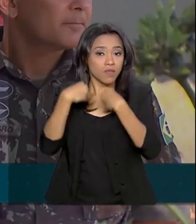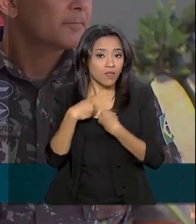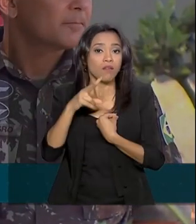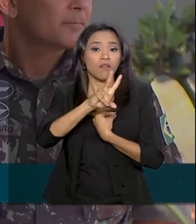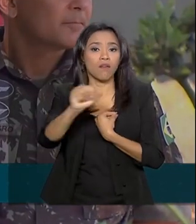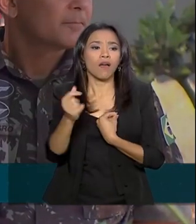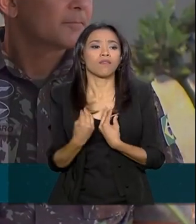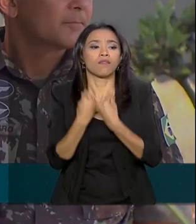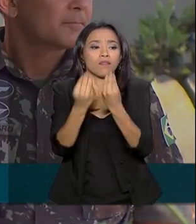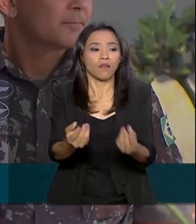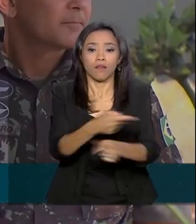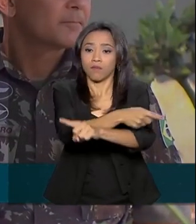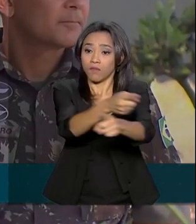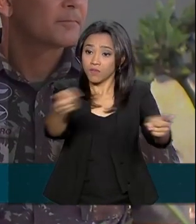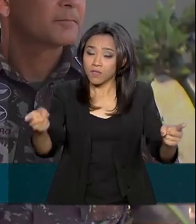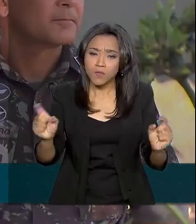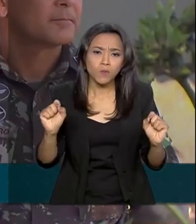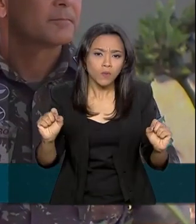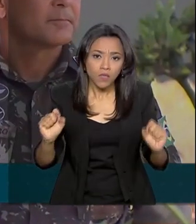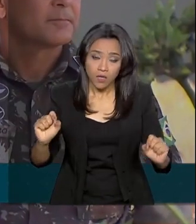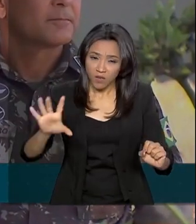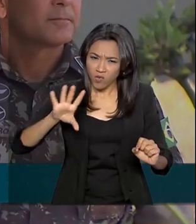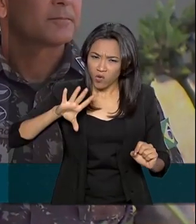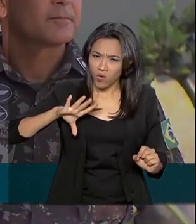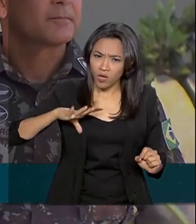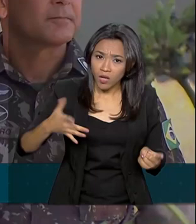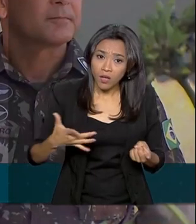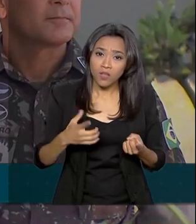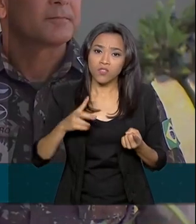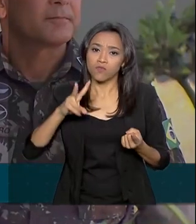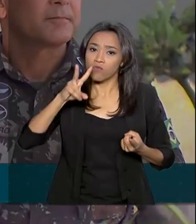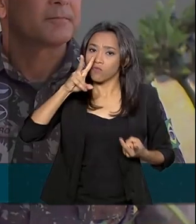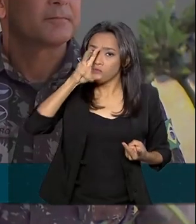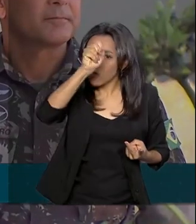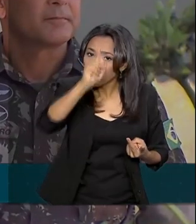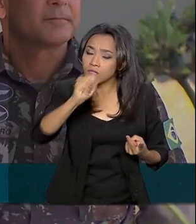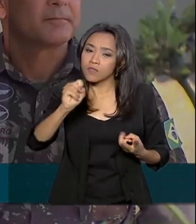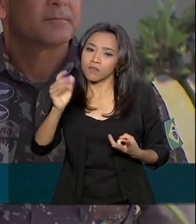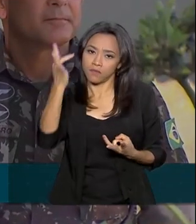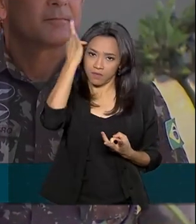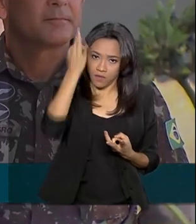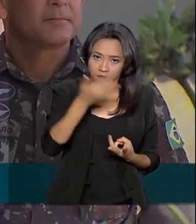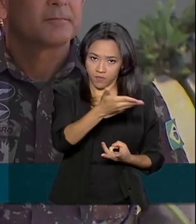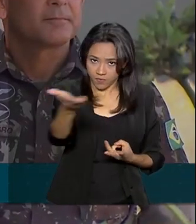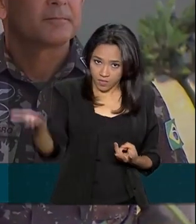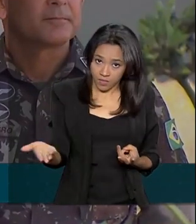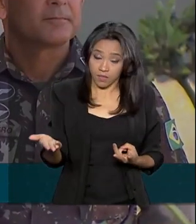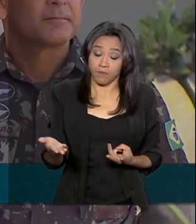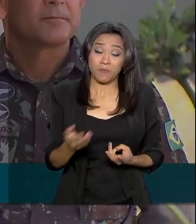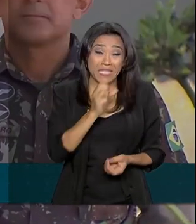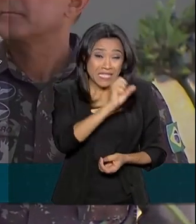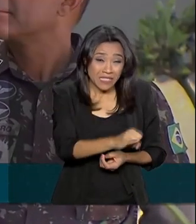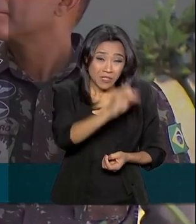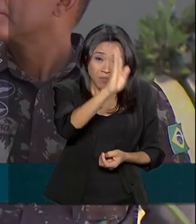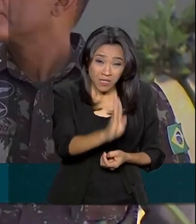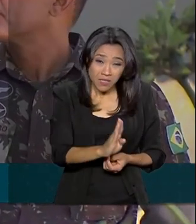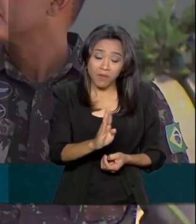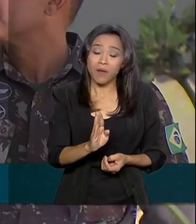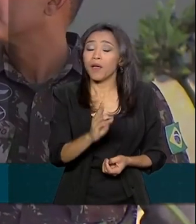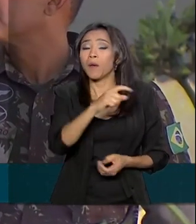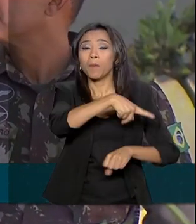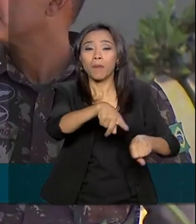a vocês a coragem, a força e a fé. Se o Brasil é um país